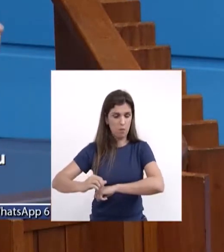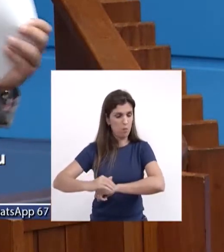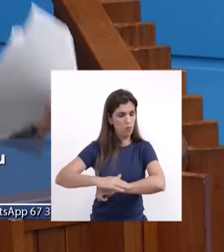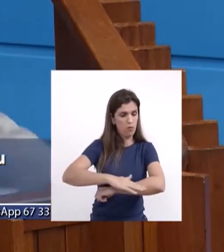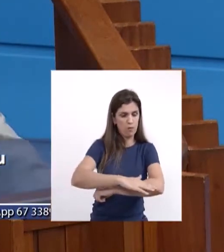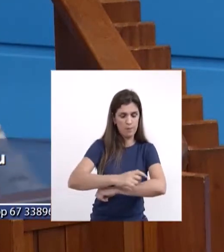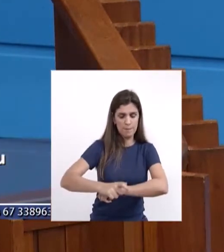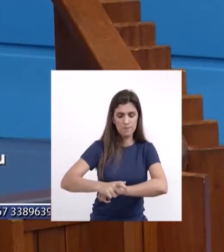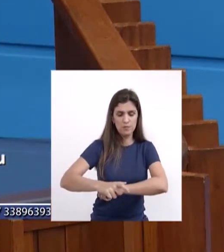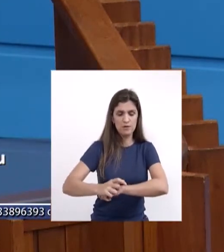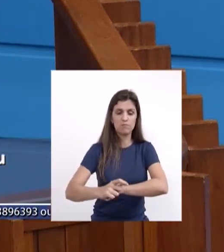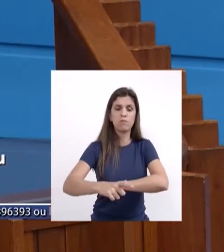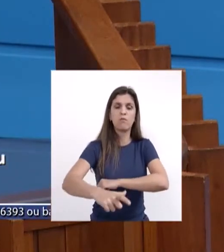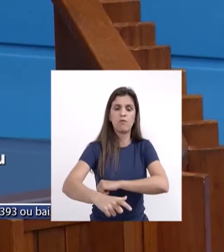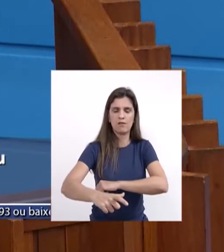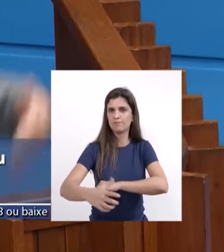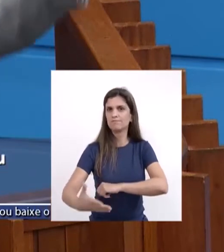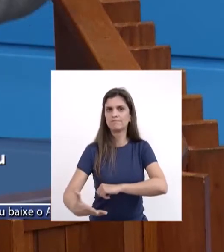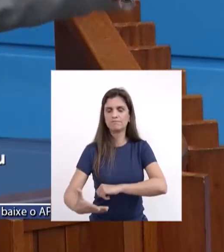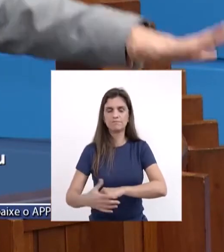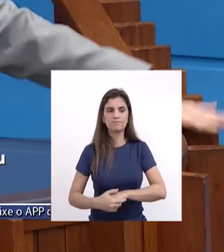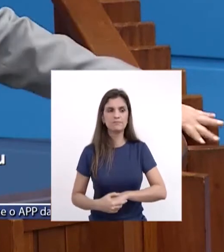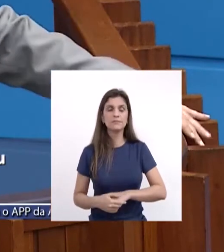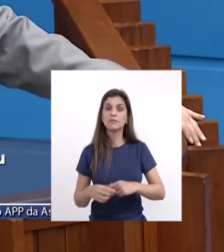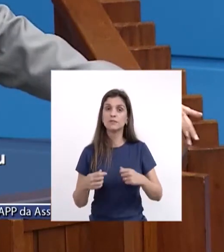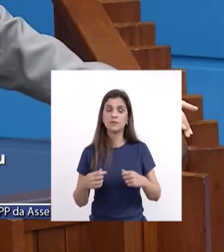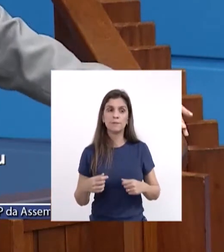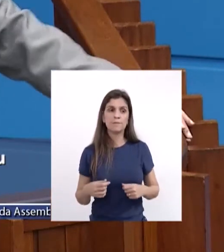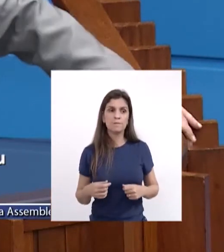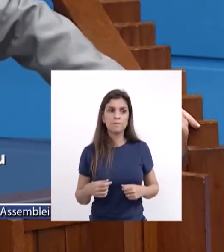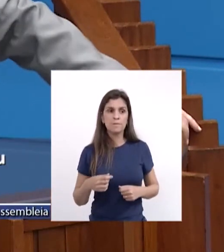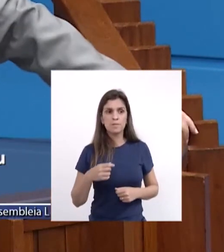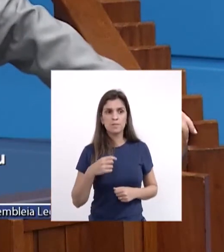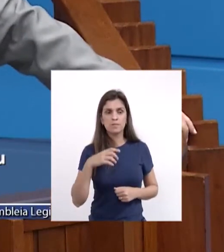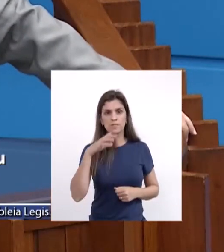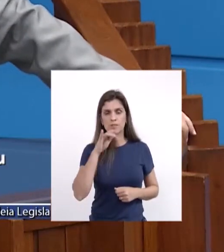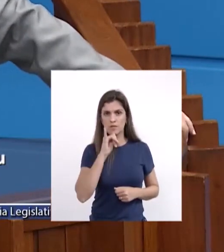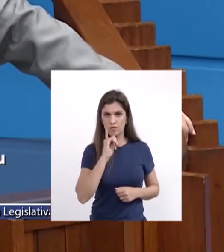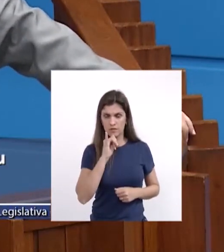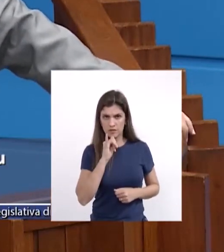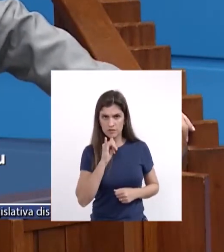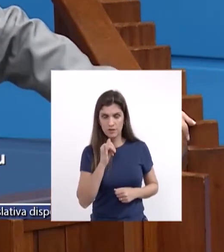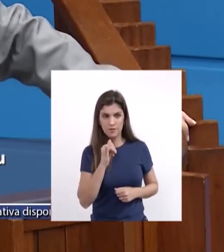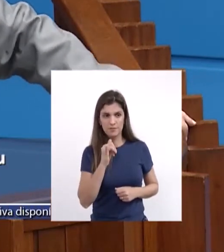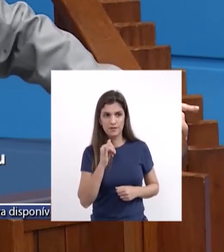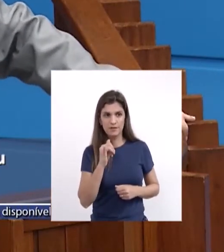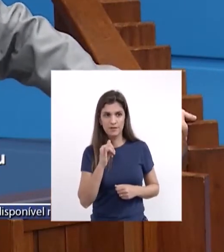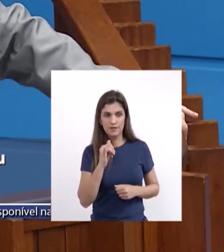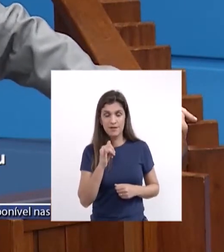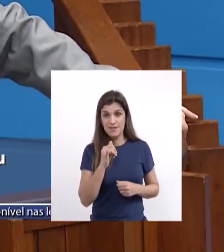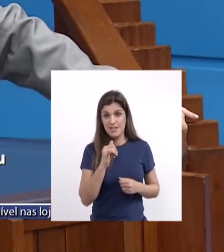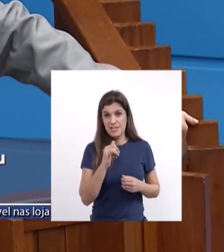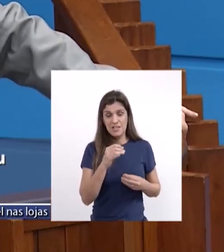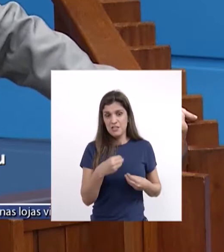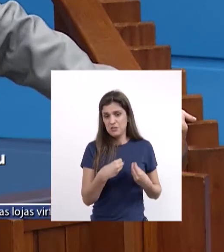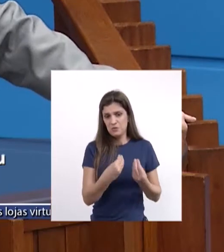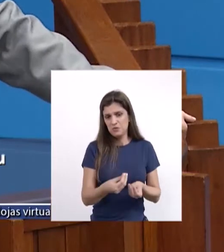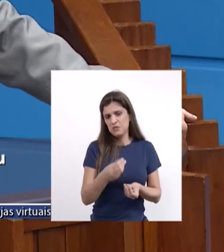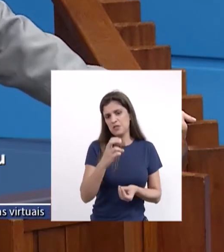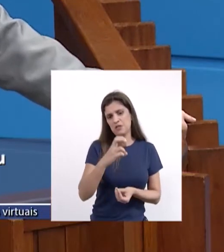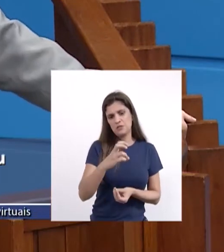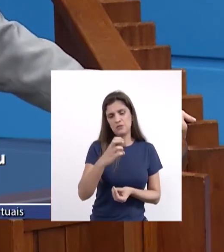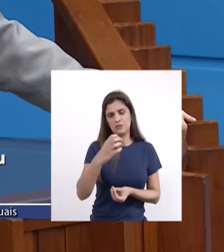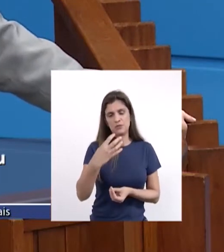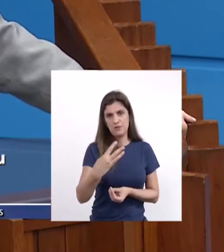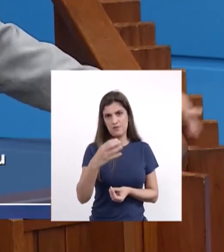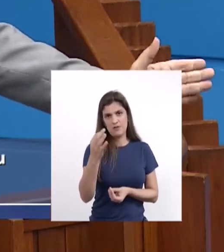os interesses têm que ser ponderados. Vamos imaginar aqui que não se concedesse os 54%